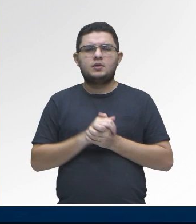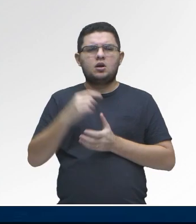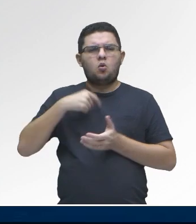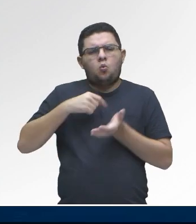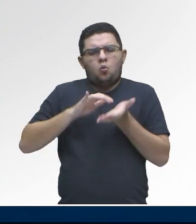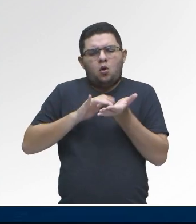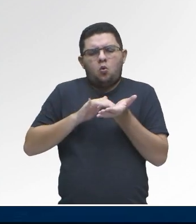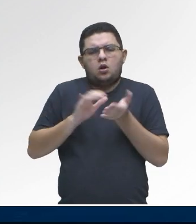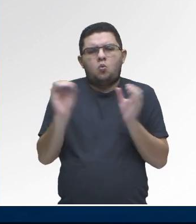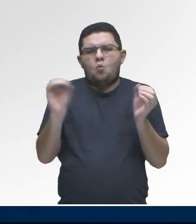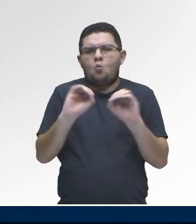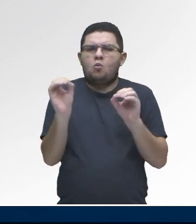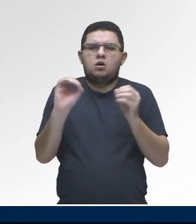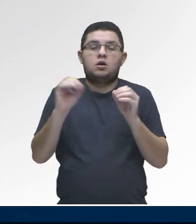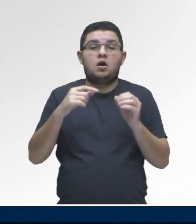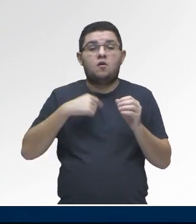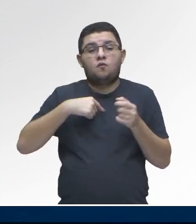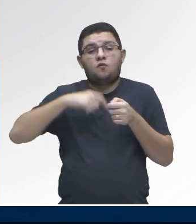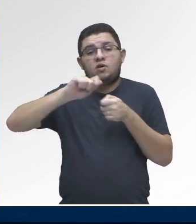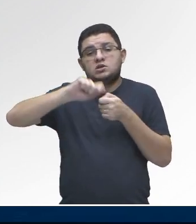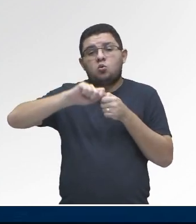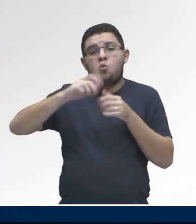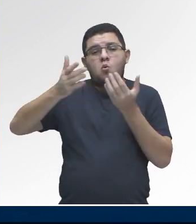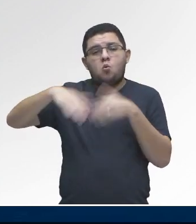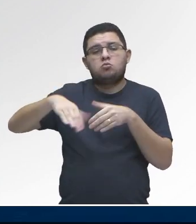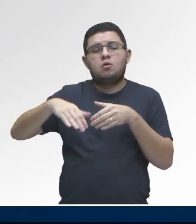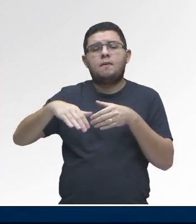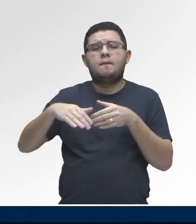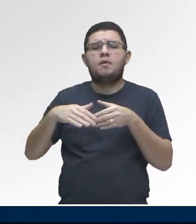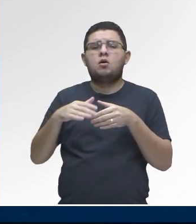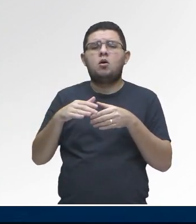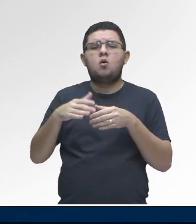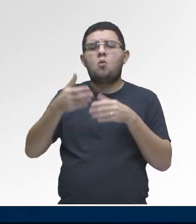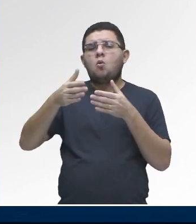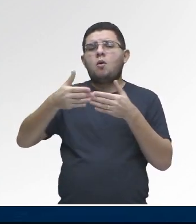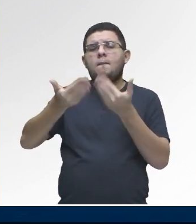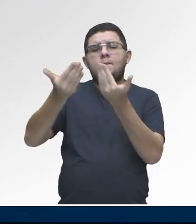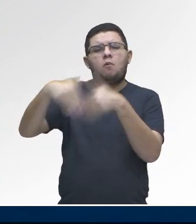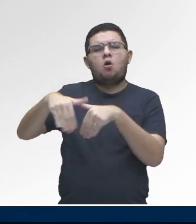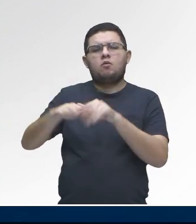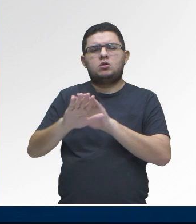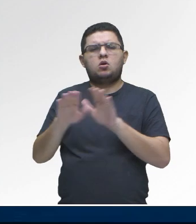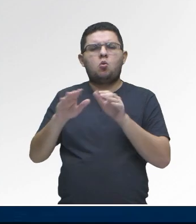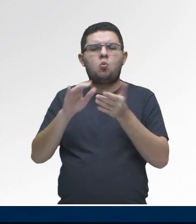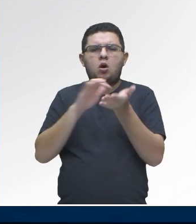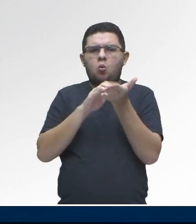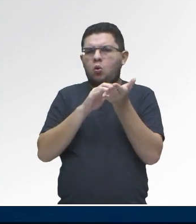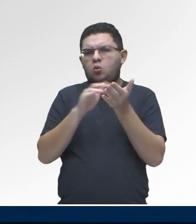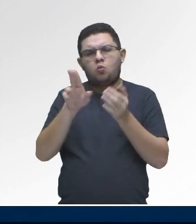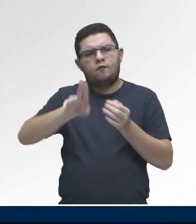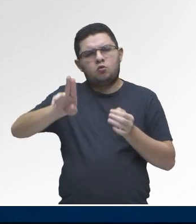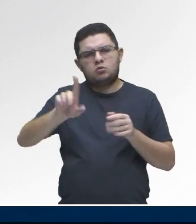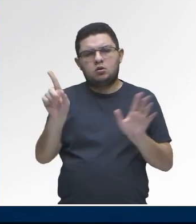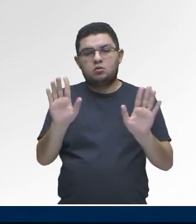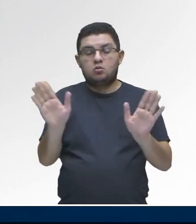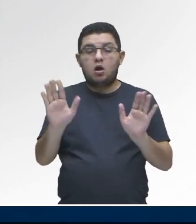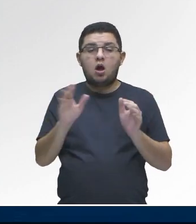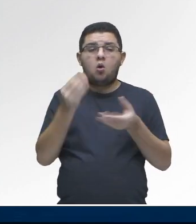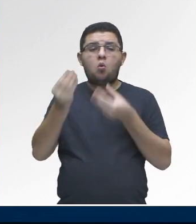um concurso, uma prova. Nessa prova eu não estou usando calculadora. Então, como é que eu resolvo essa raiz?